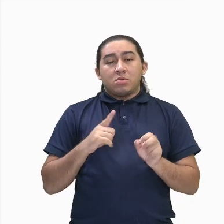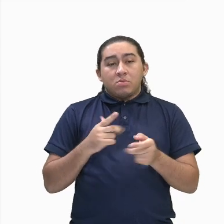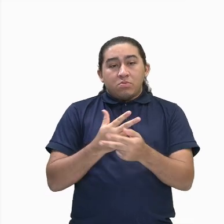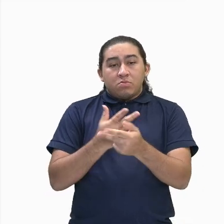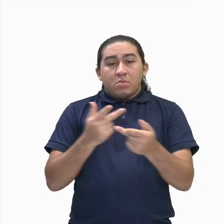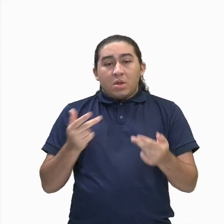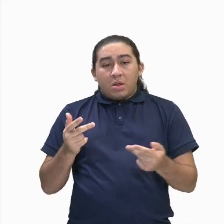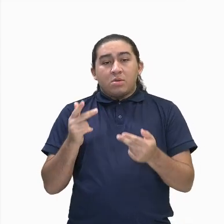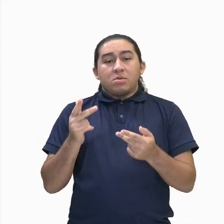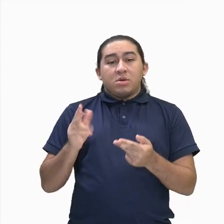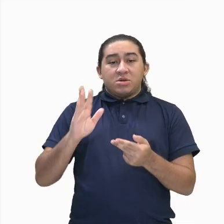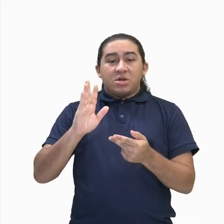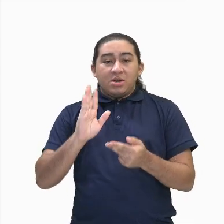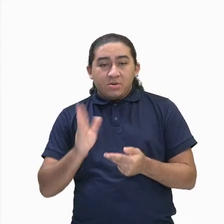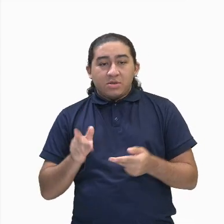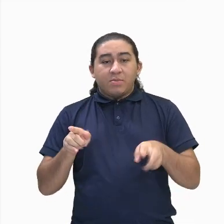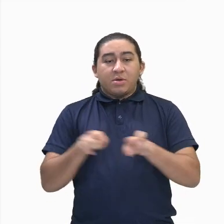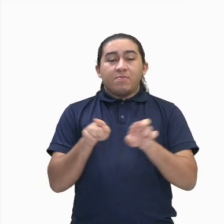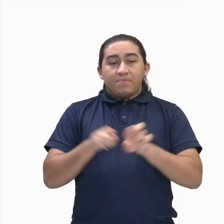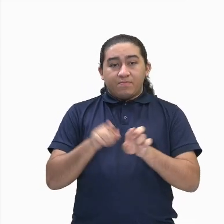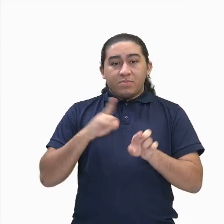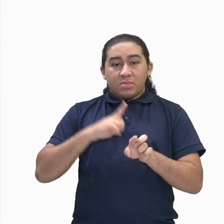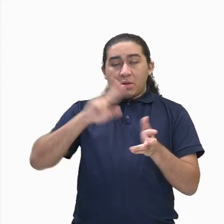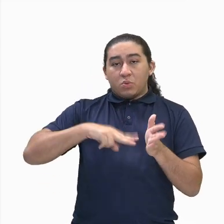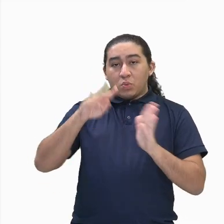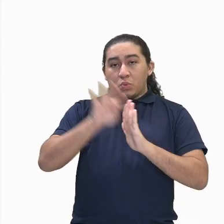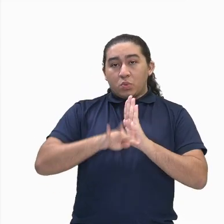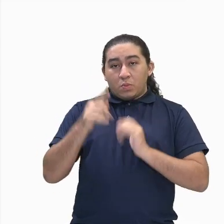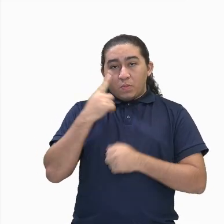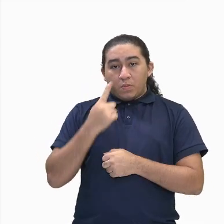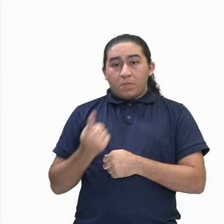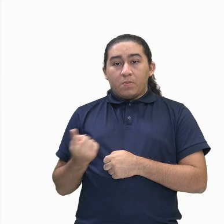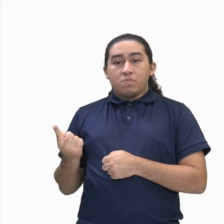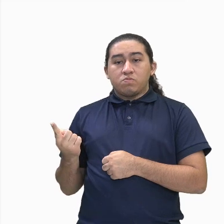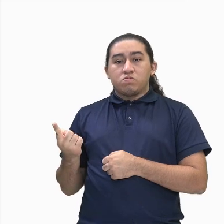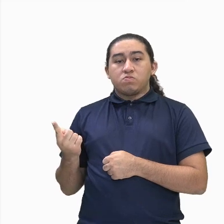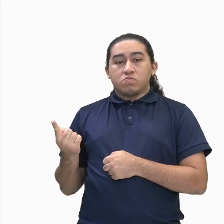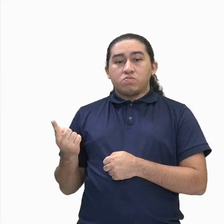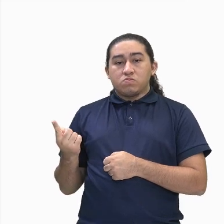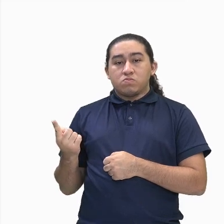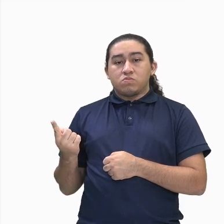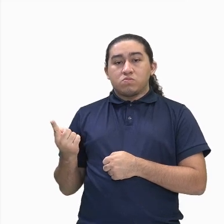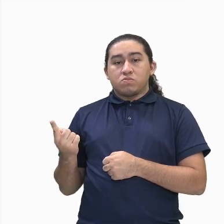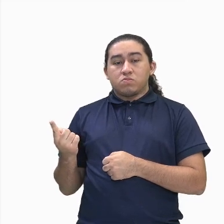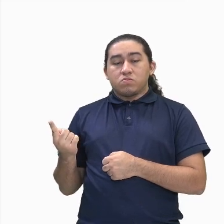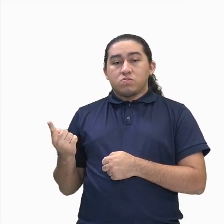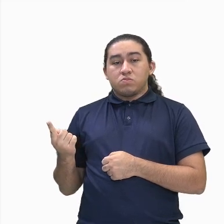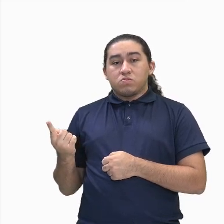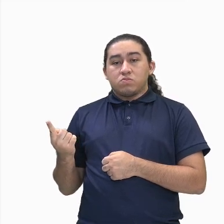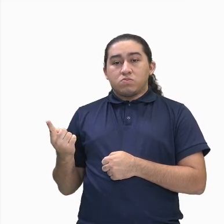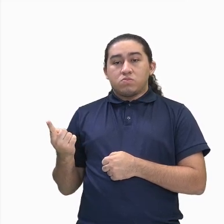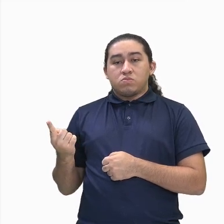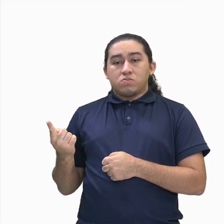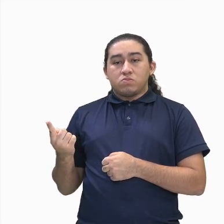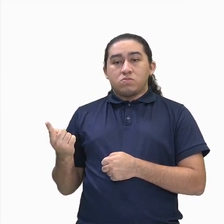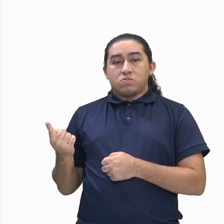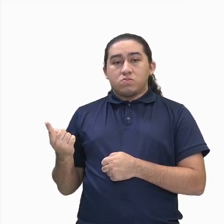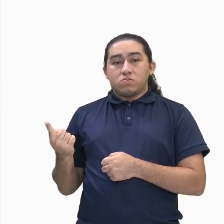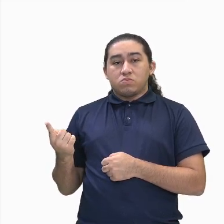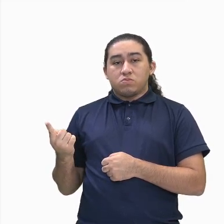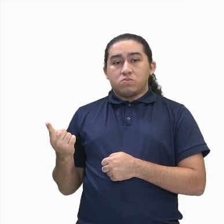cuxita e a arquitetura, incluindo pirâmides e templos, mostram uma mistura única de influências egípcias